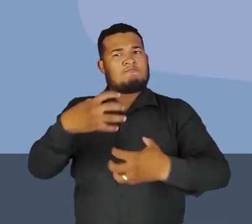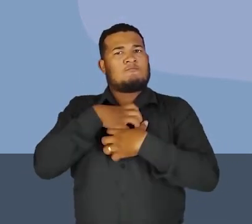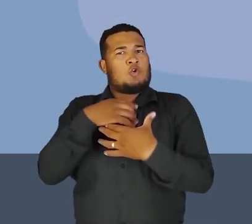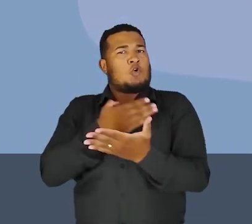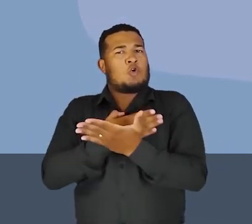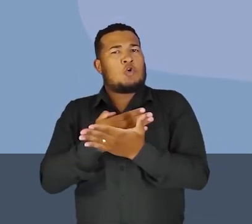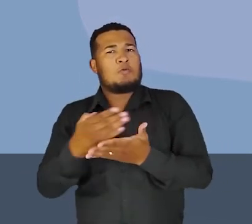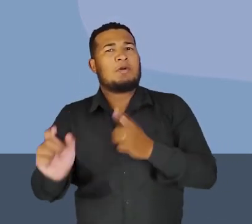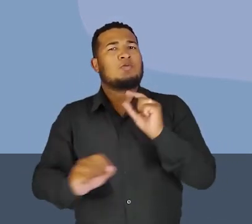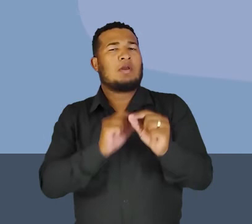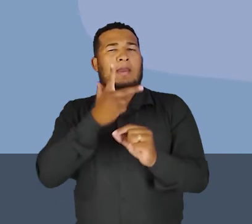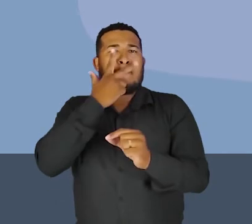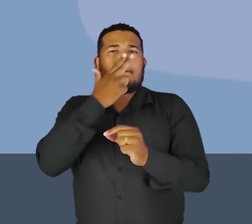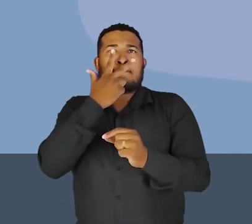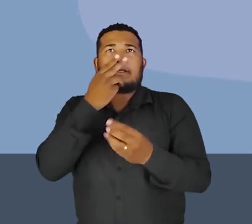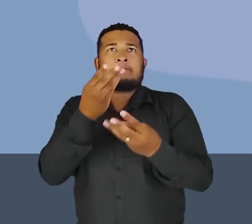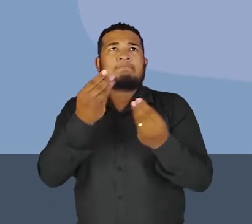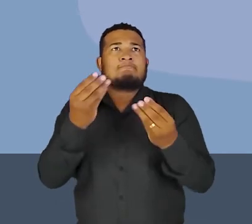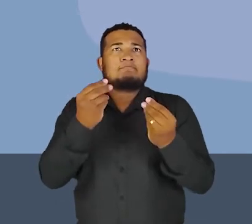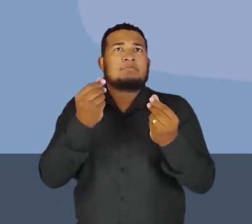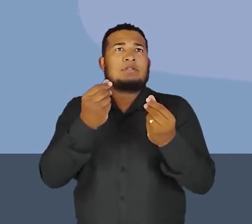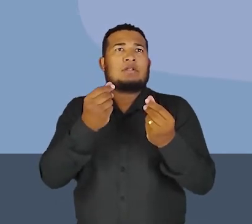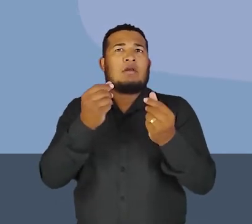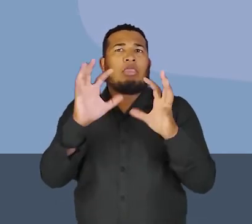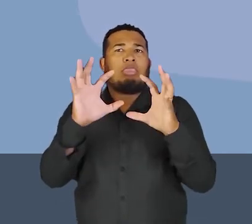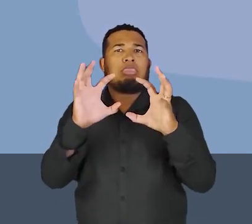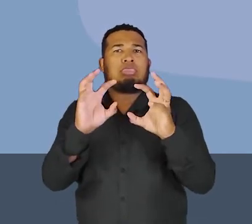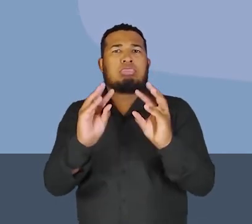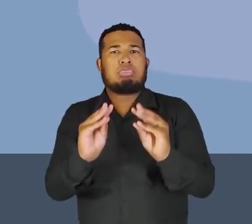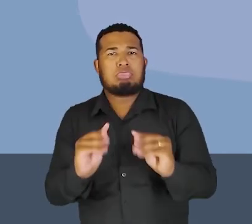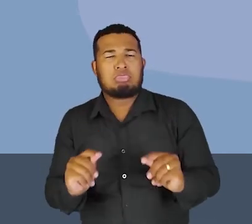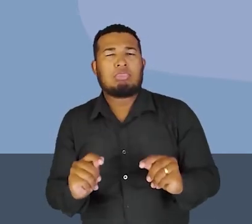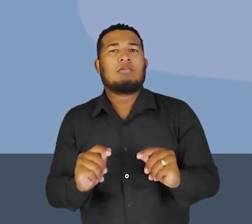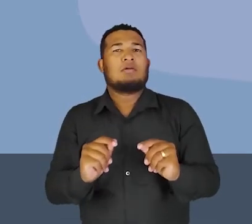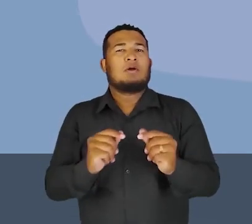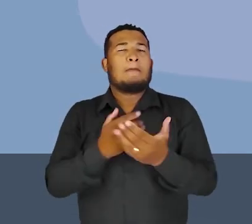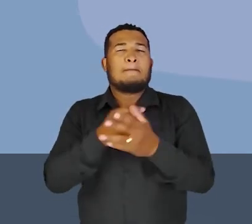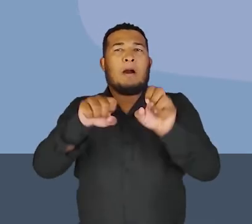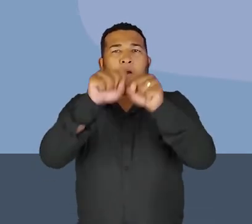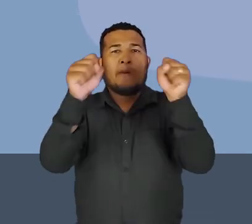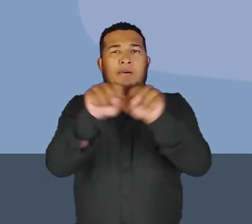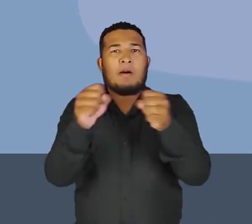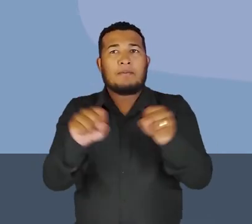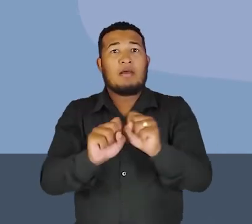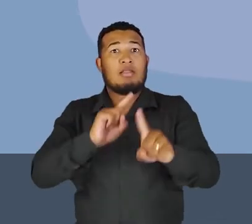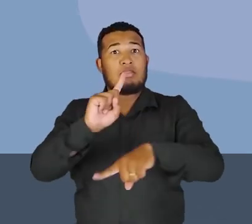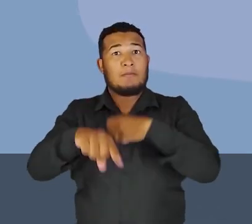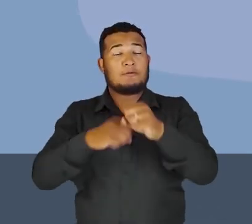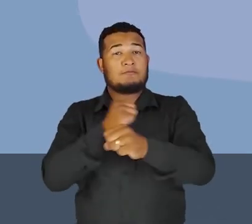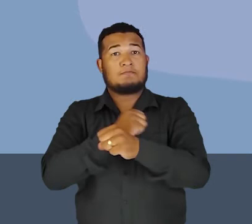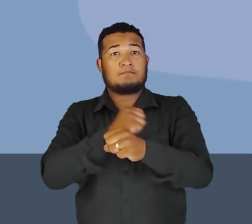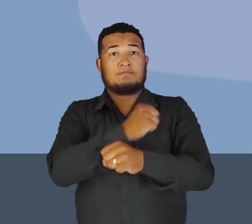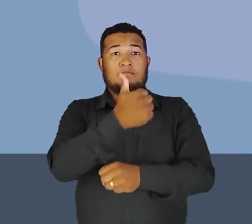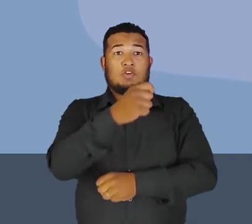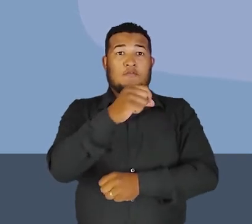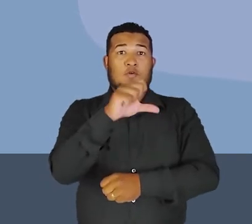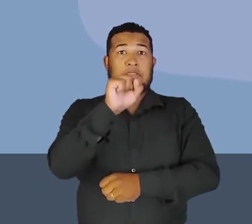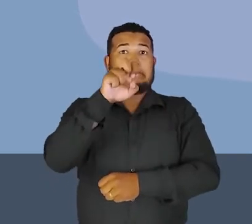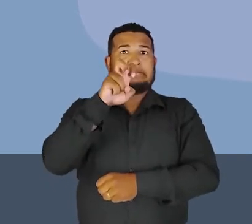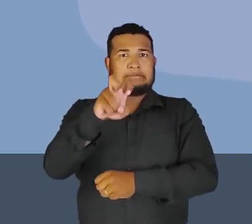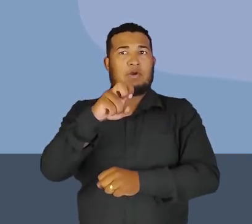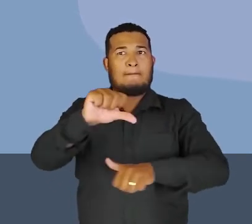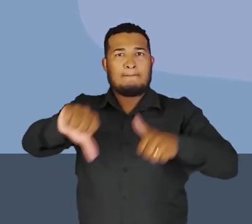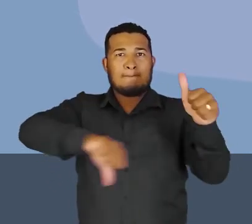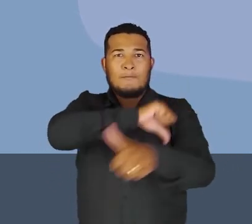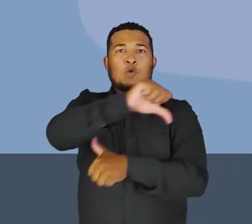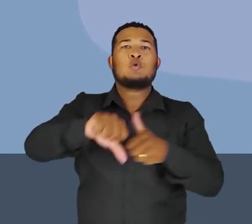começa a se desestabilizar, começar a ter essas rupturas que depois, em 85, né, há toda uma mudança